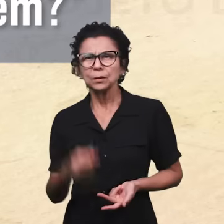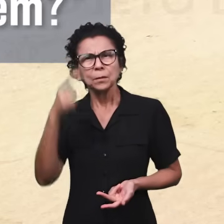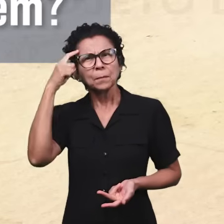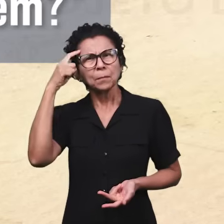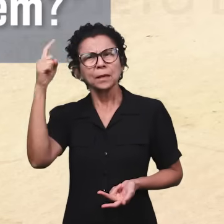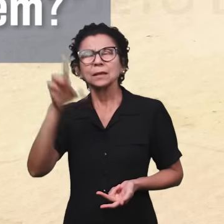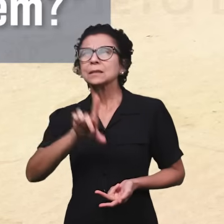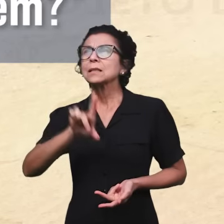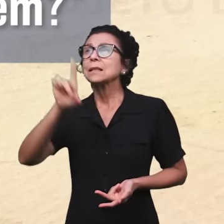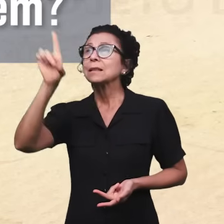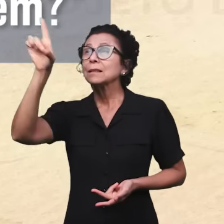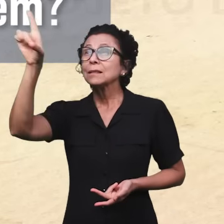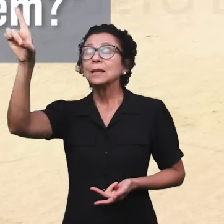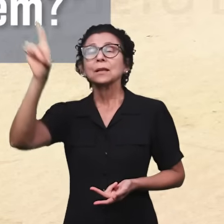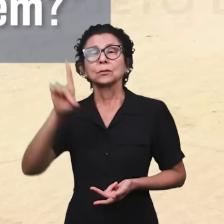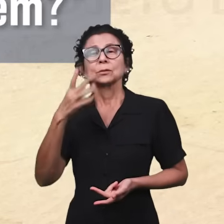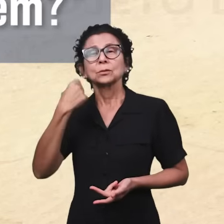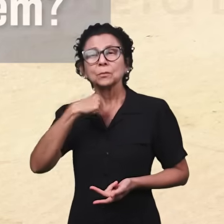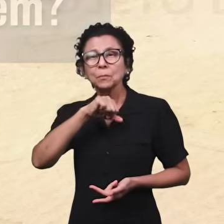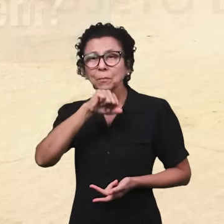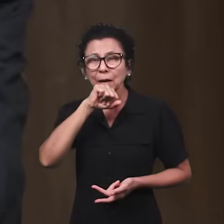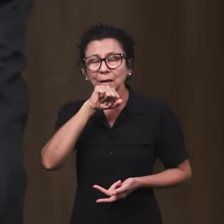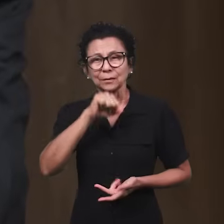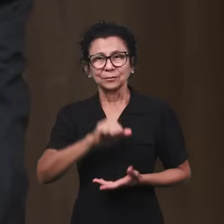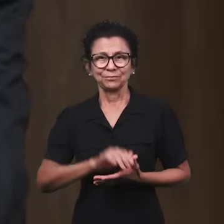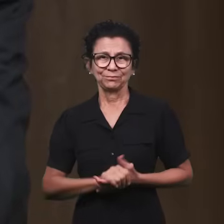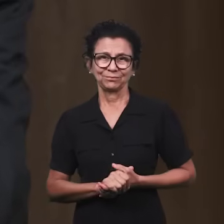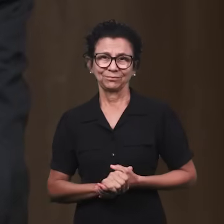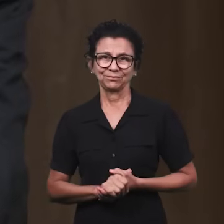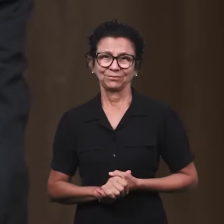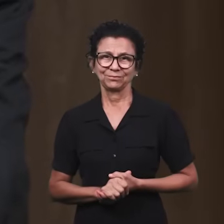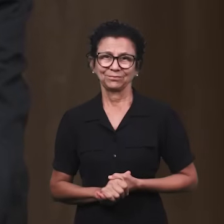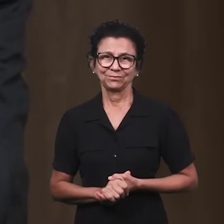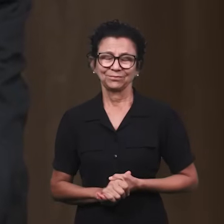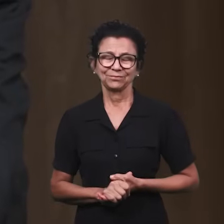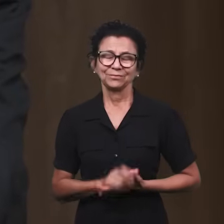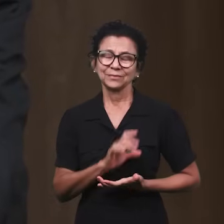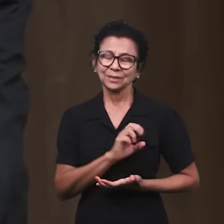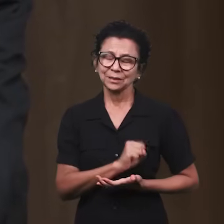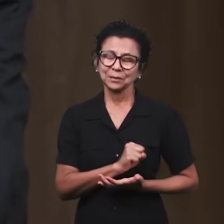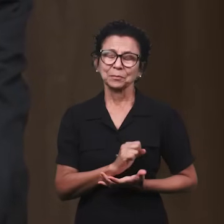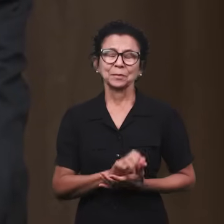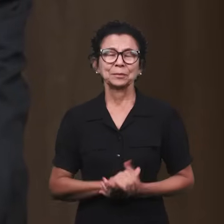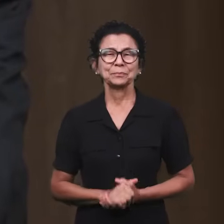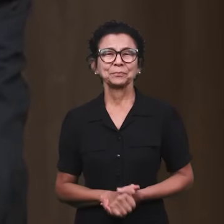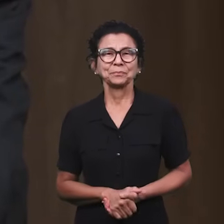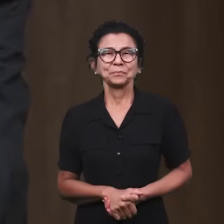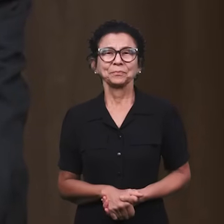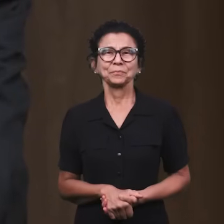Santo, àqueles que lhe o pedirem? Eu acho que é um ponto interessante de falar,